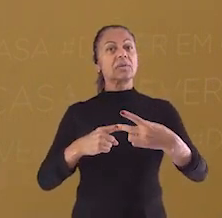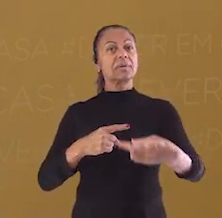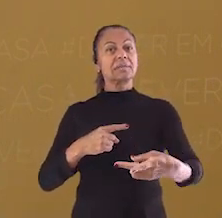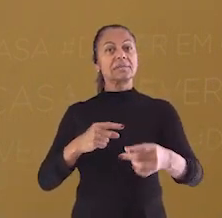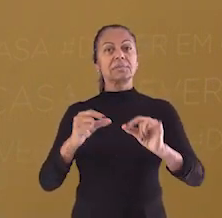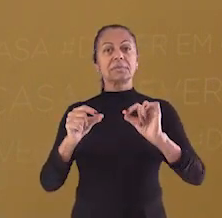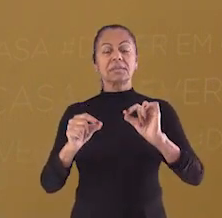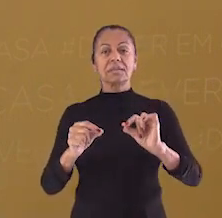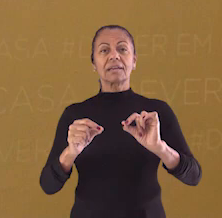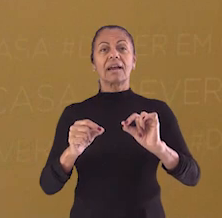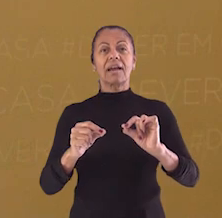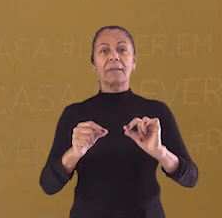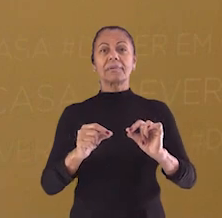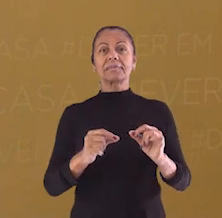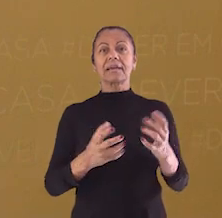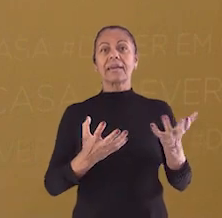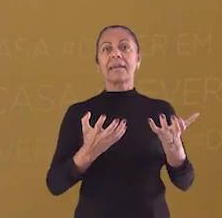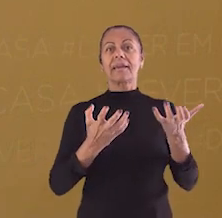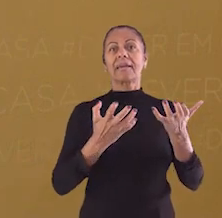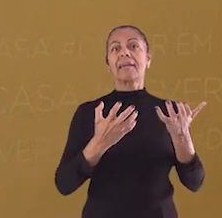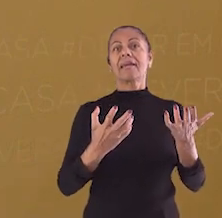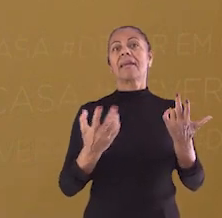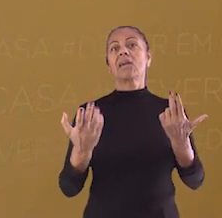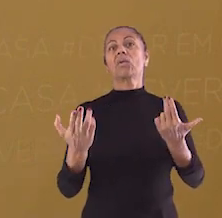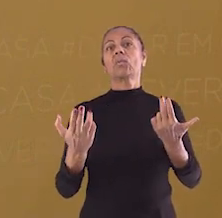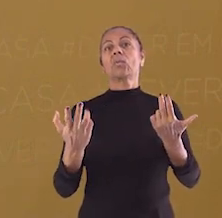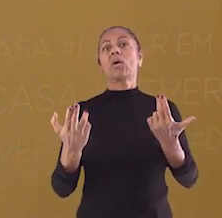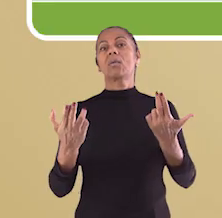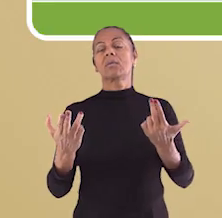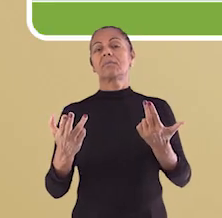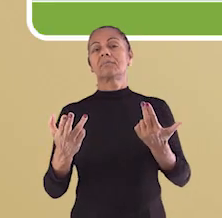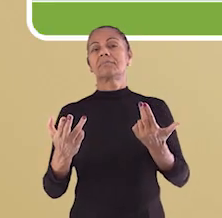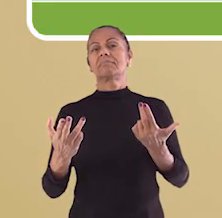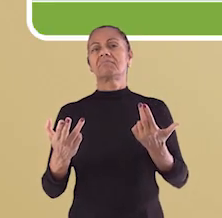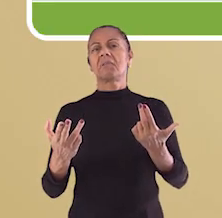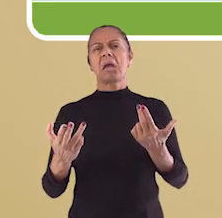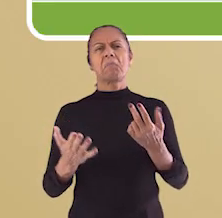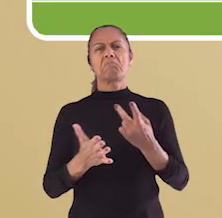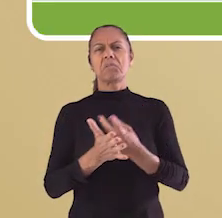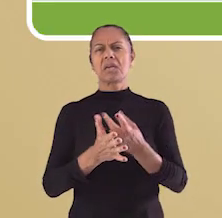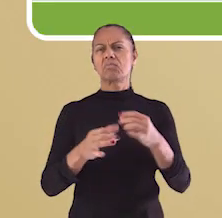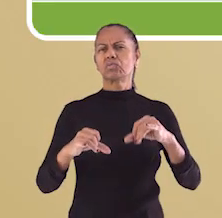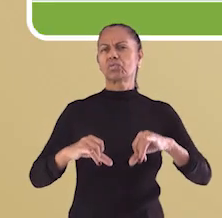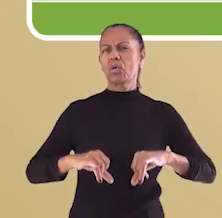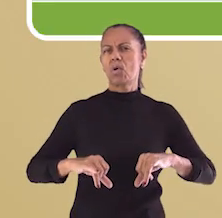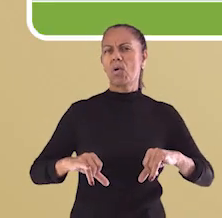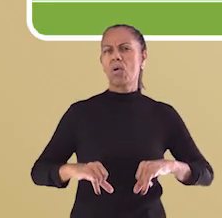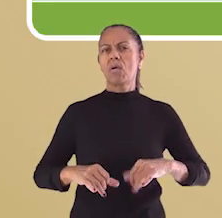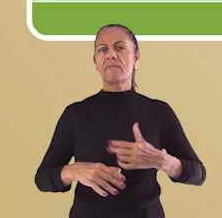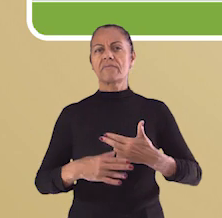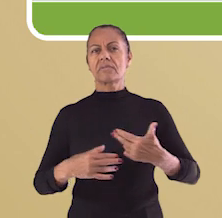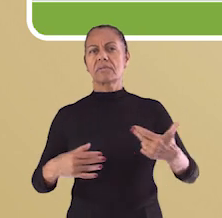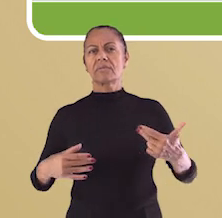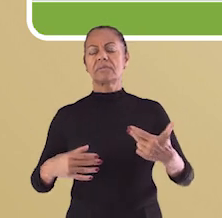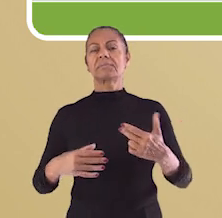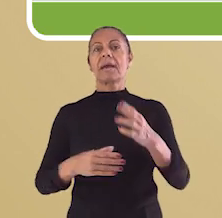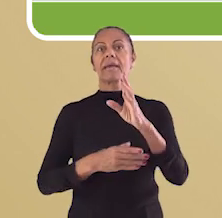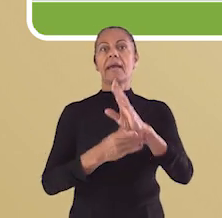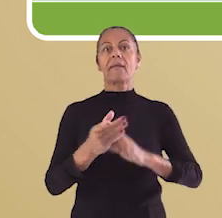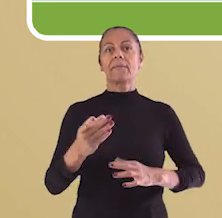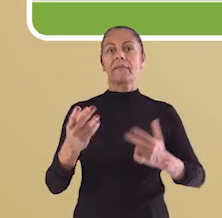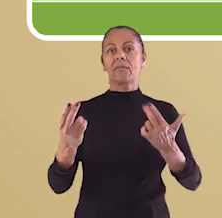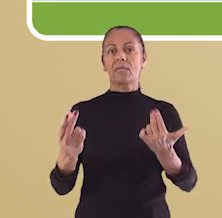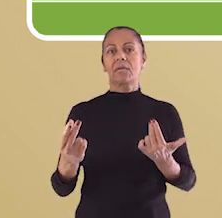por consequência, as pessoas a buscarem fazer parte desse padrão, independente do quanto sofram para isso.